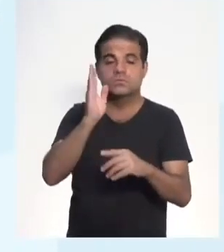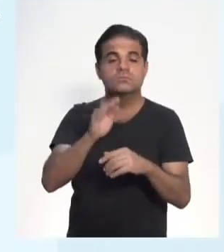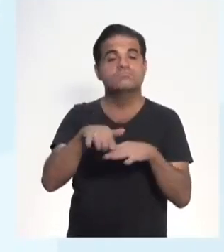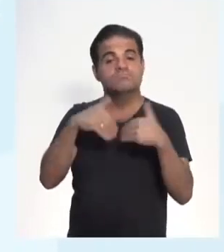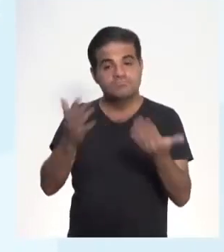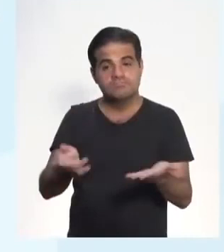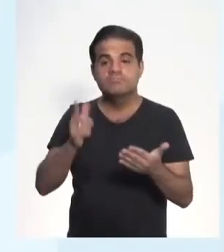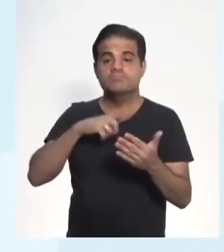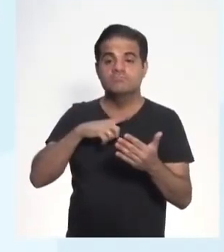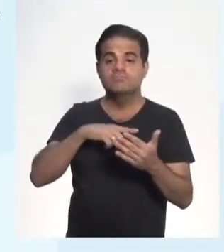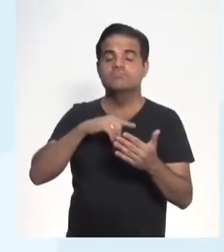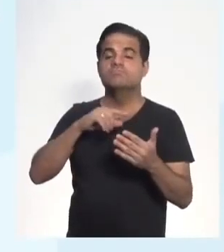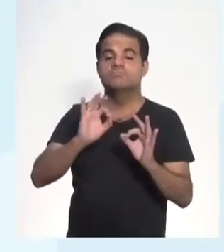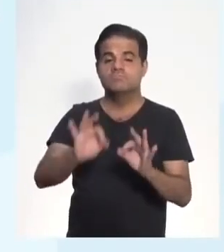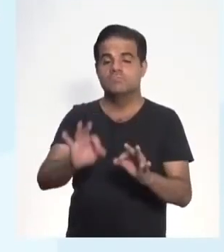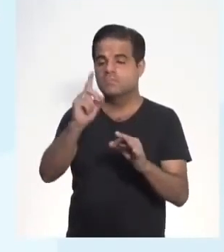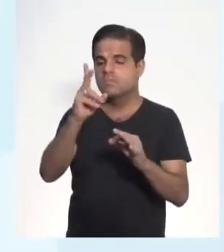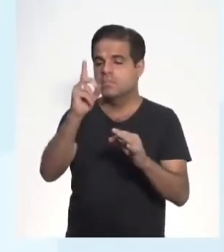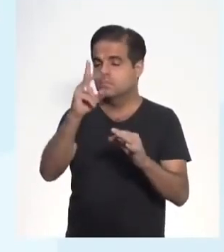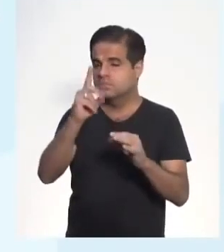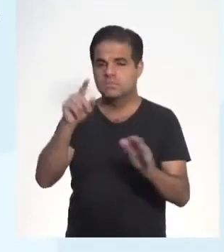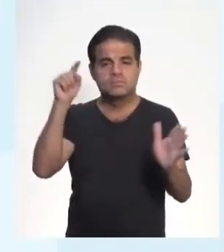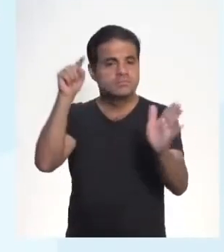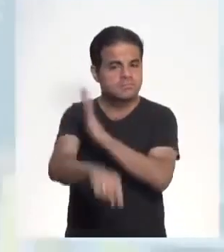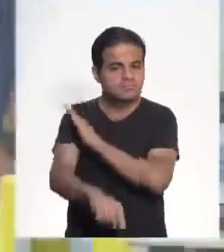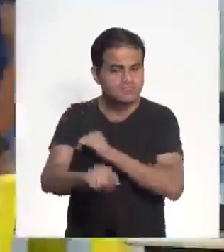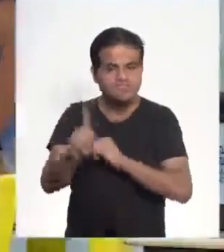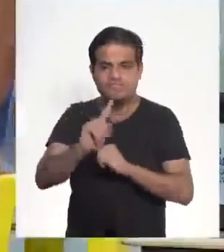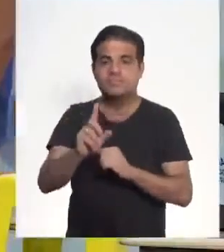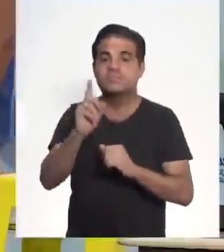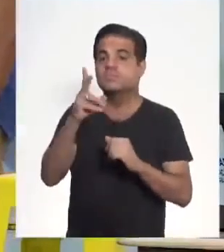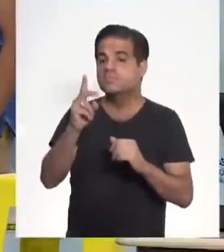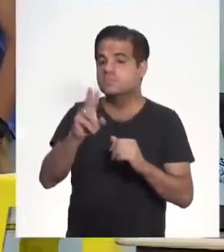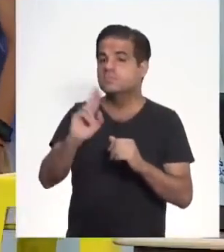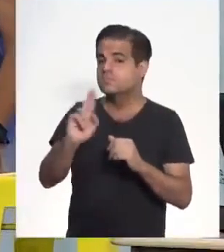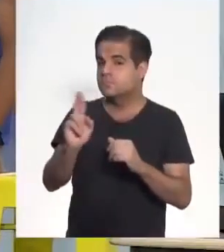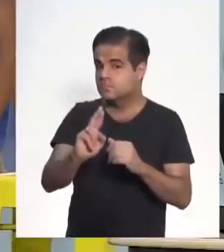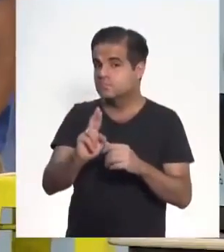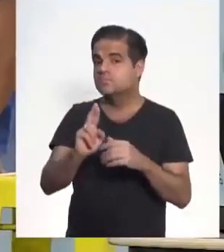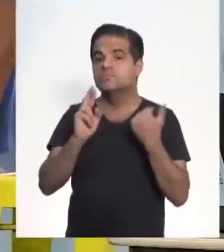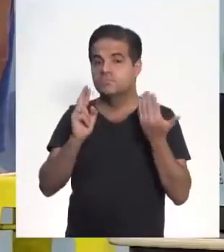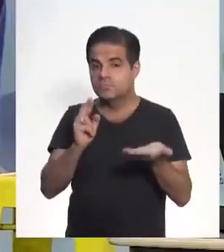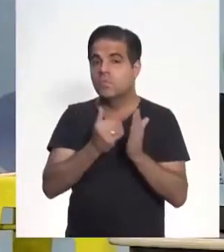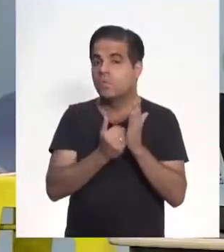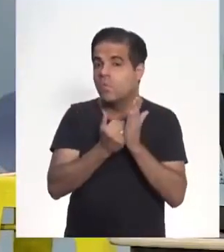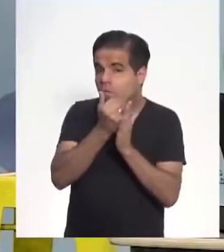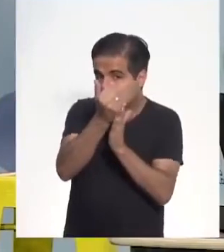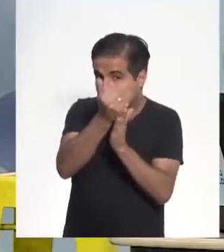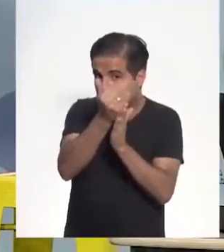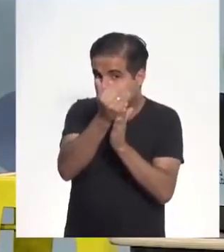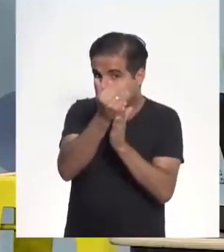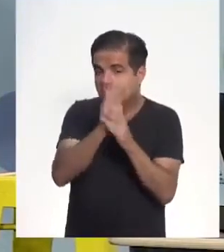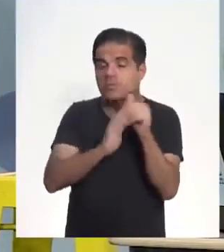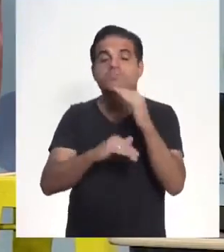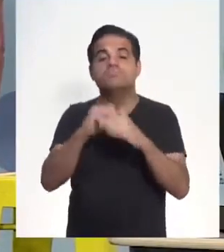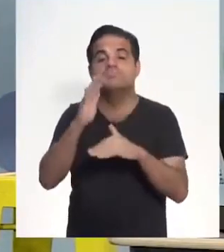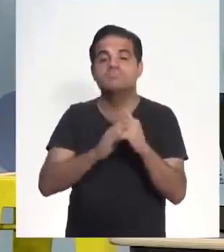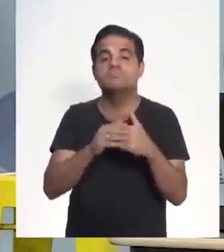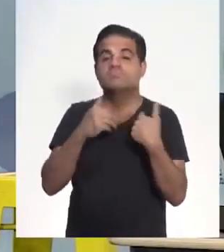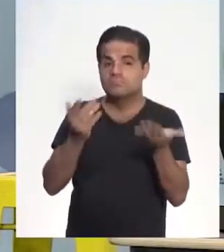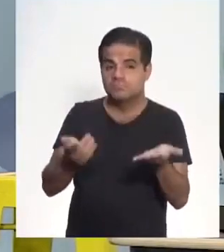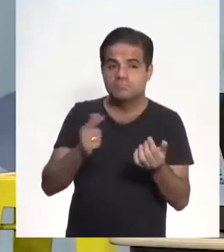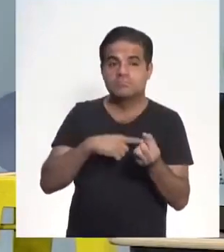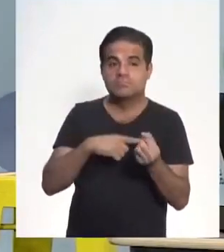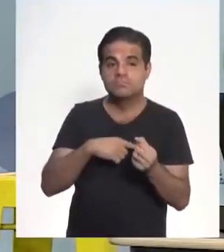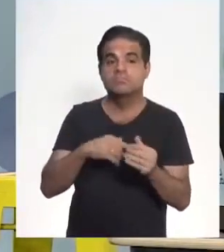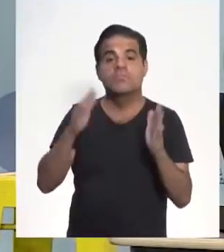na realidade, temos aí, portanto, 12. Mas não é essa a pergunta, né? R$12 foi o aumento, tá? Na prática, o que tem?